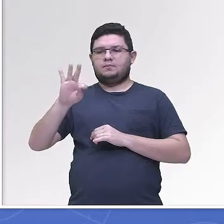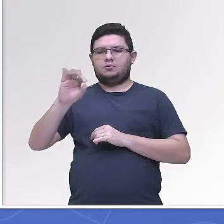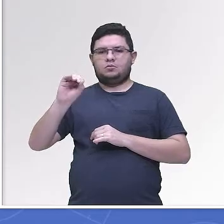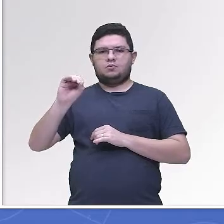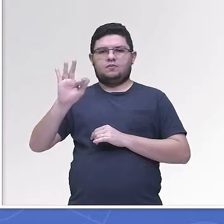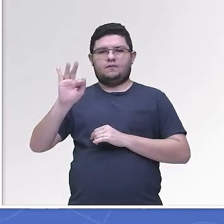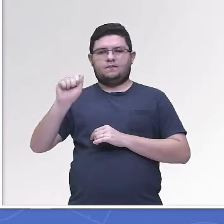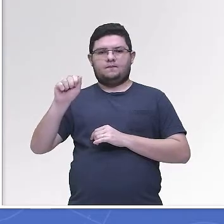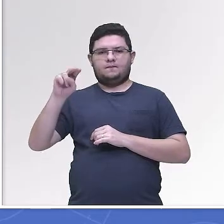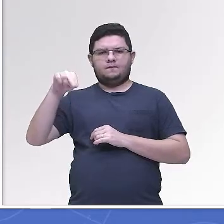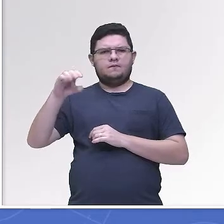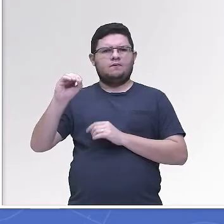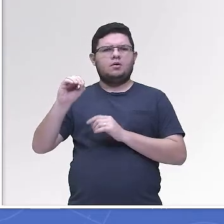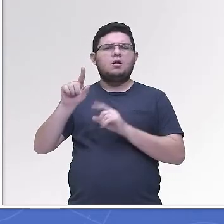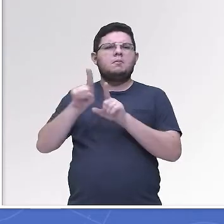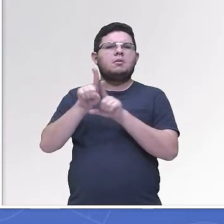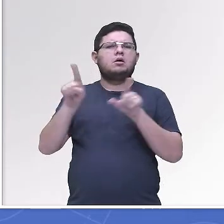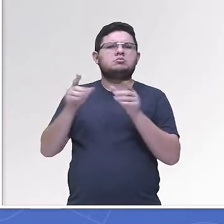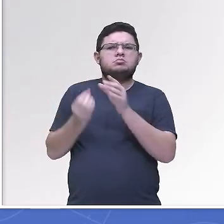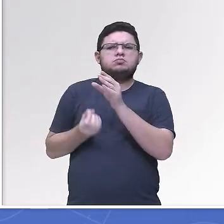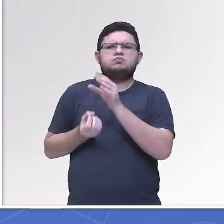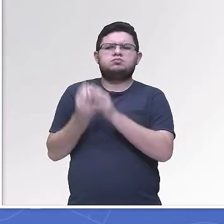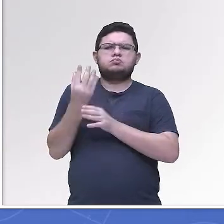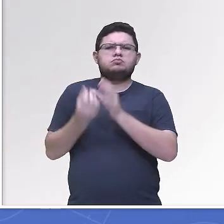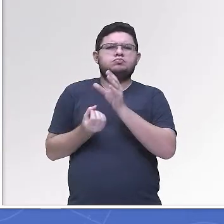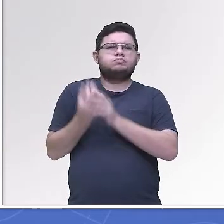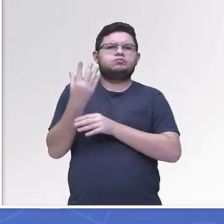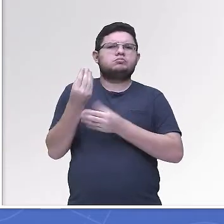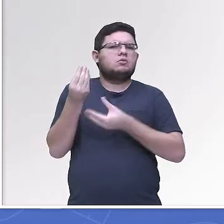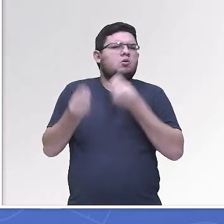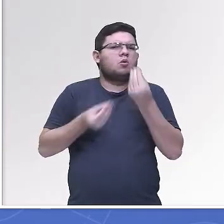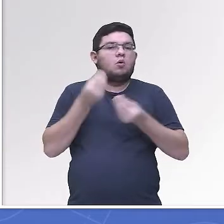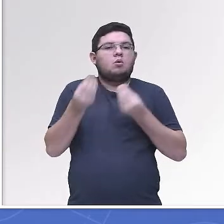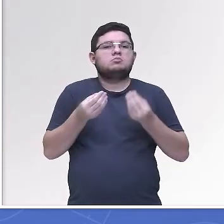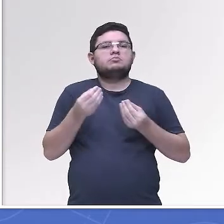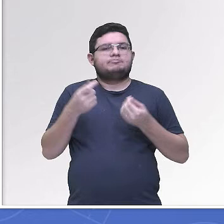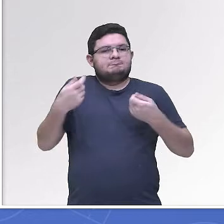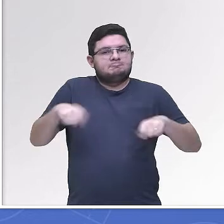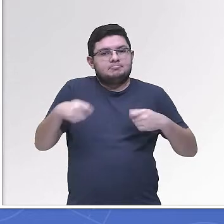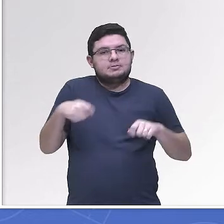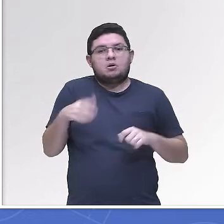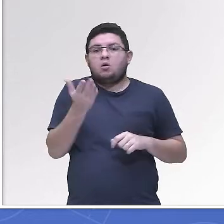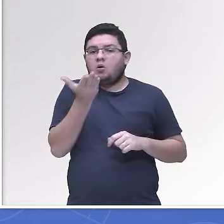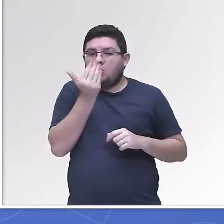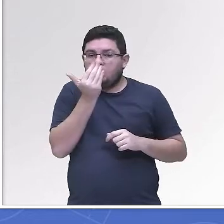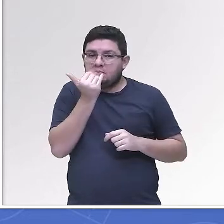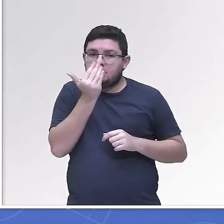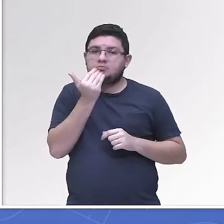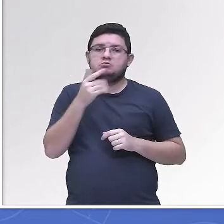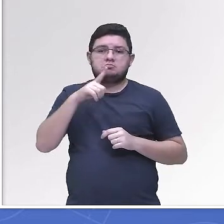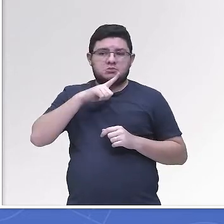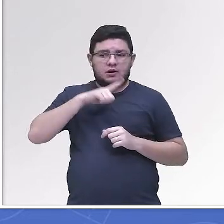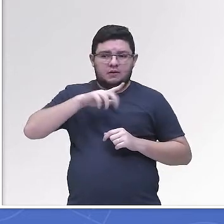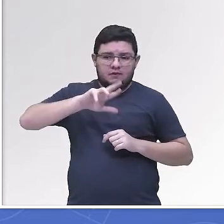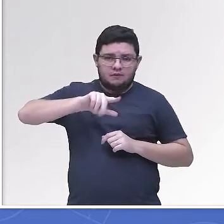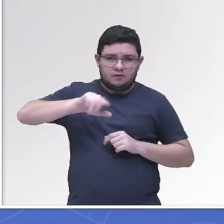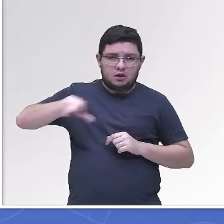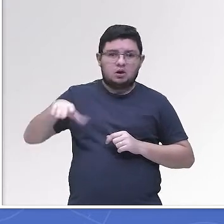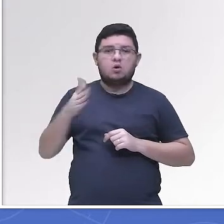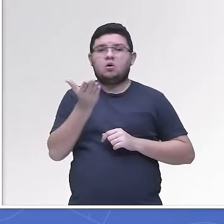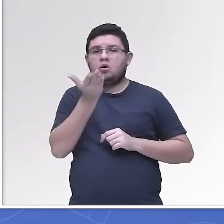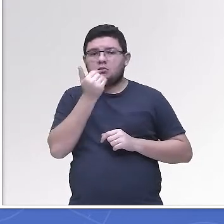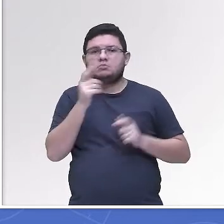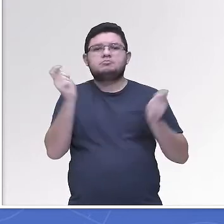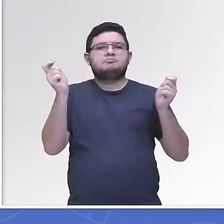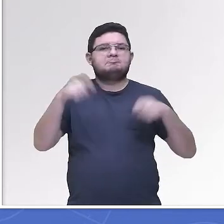alimentação. Existem muitos alimentos que são ricos em triptofano. E aí, quando a gente está com baixa serotonina,